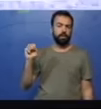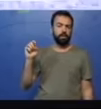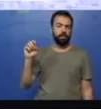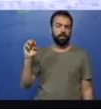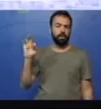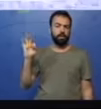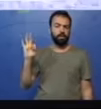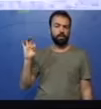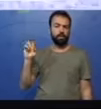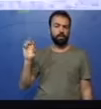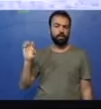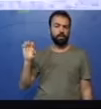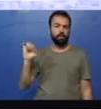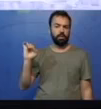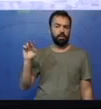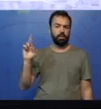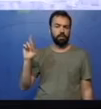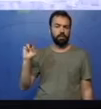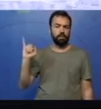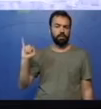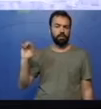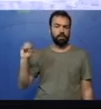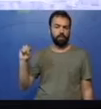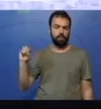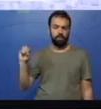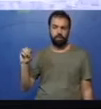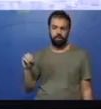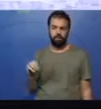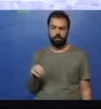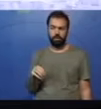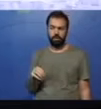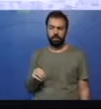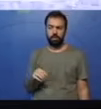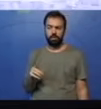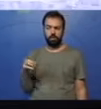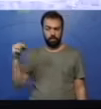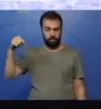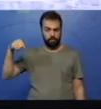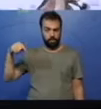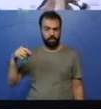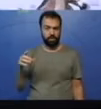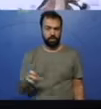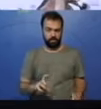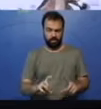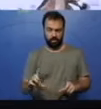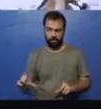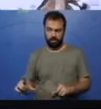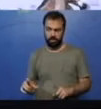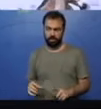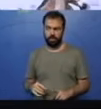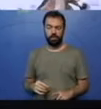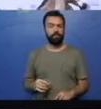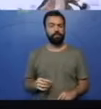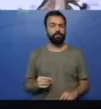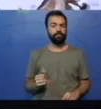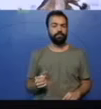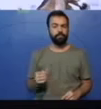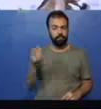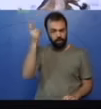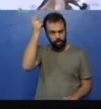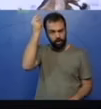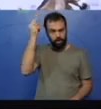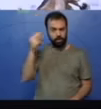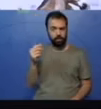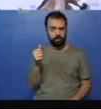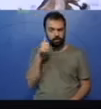a jumenta. Não, desculpa, o jumento com a égua. Eu obtenho, se for macho,